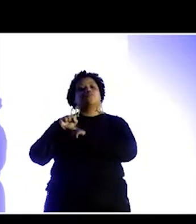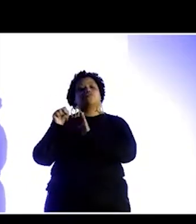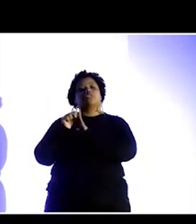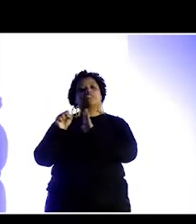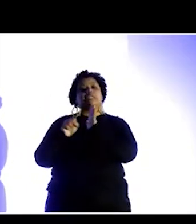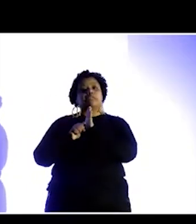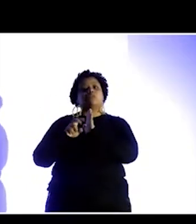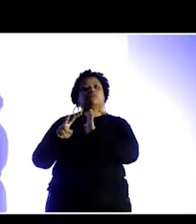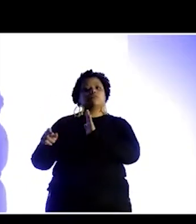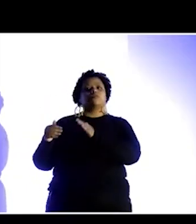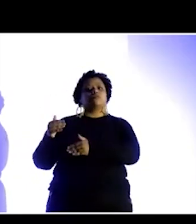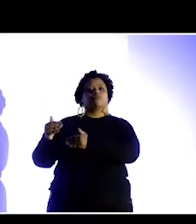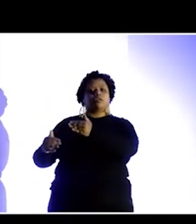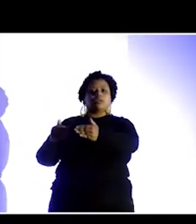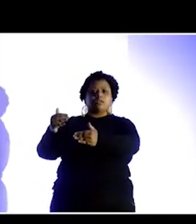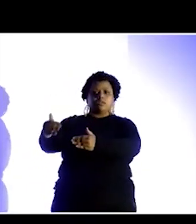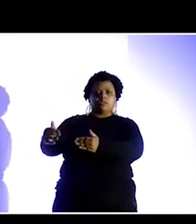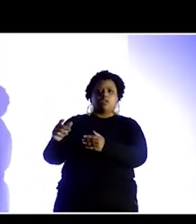entre